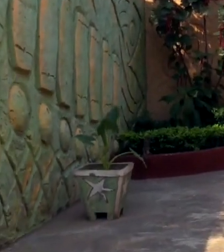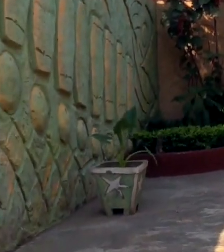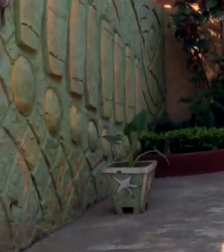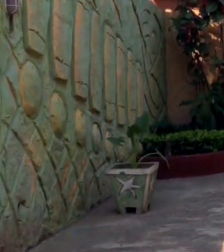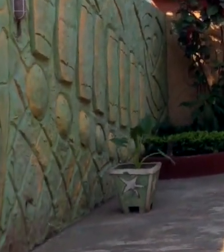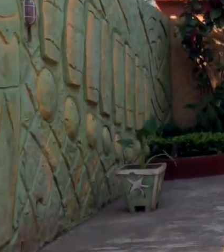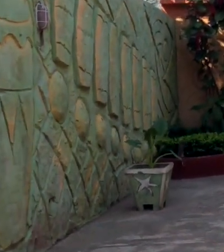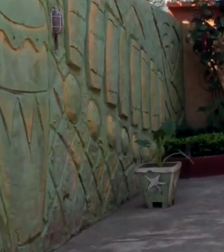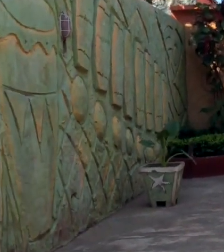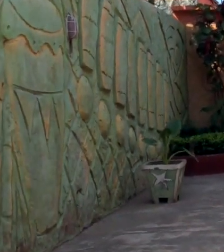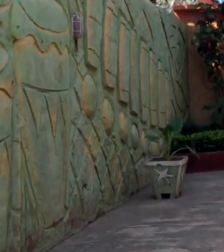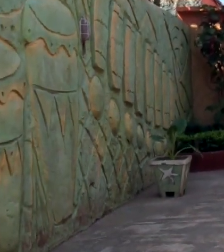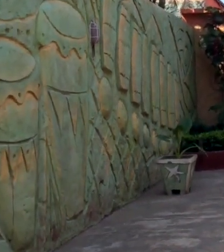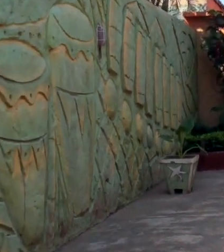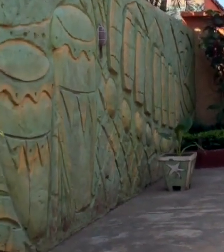Música